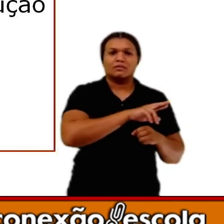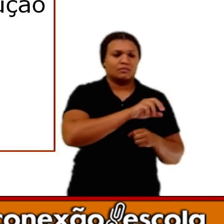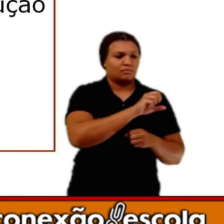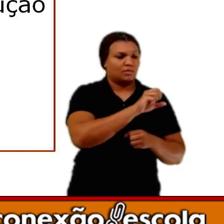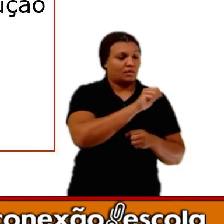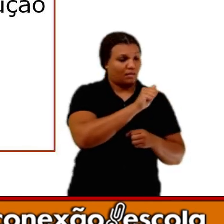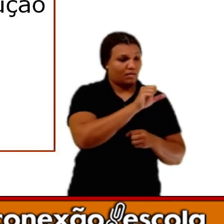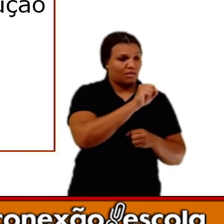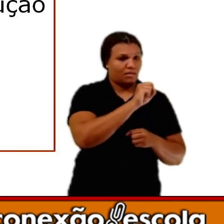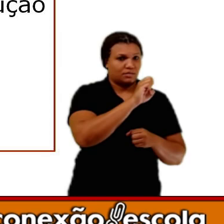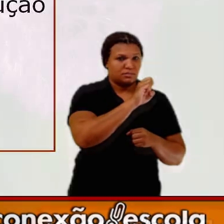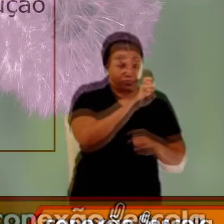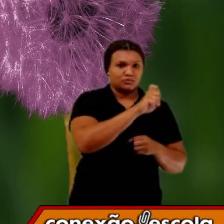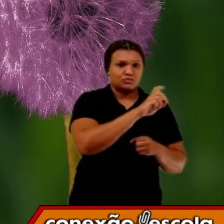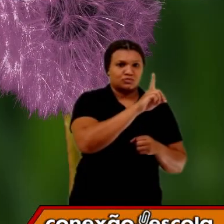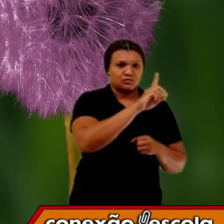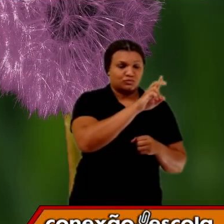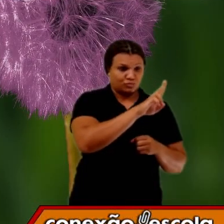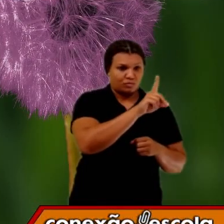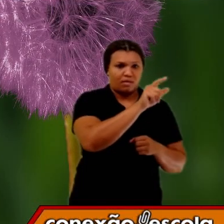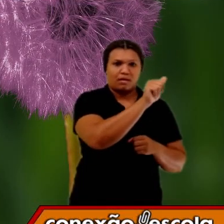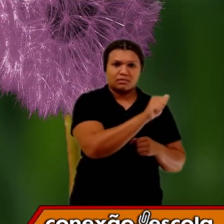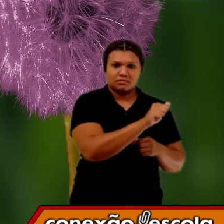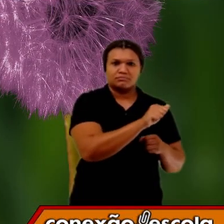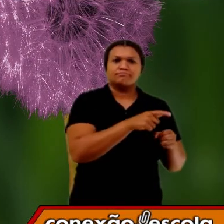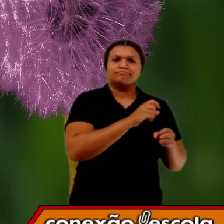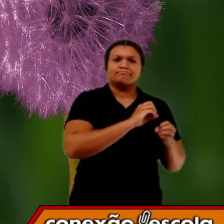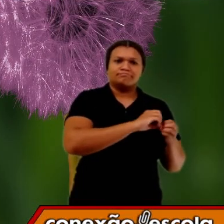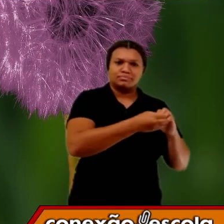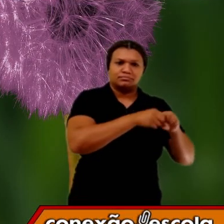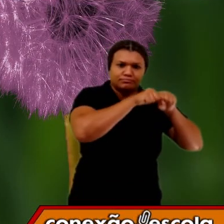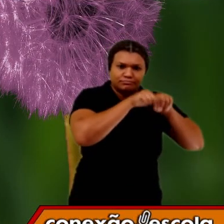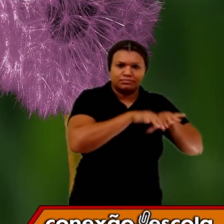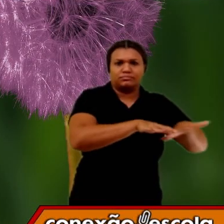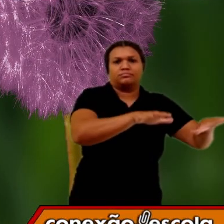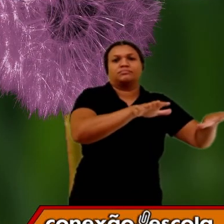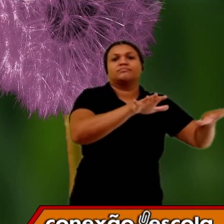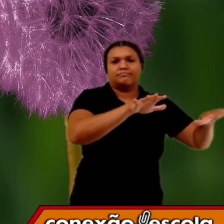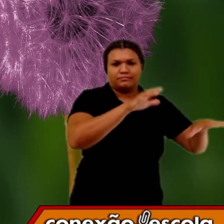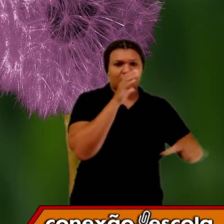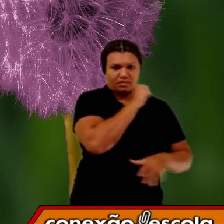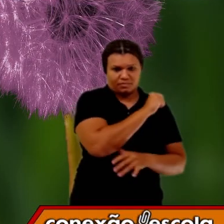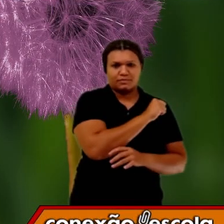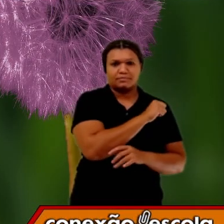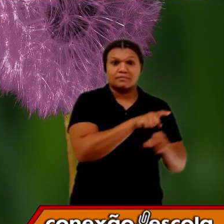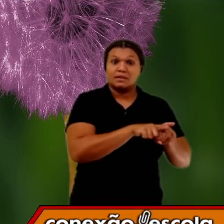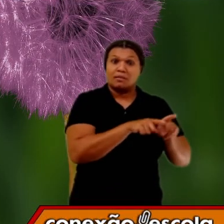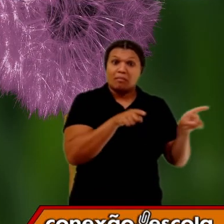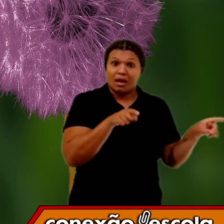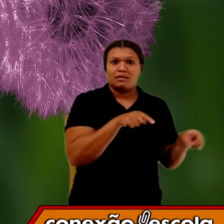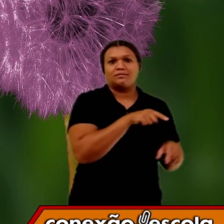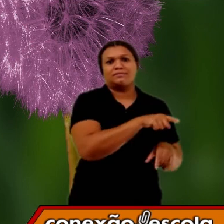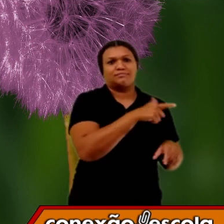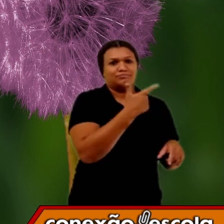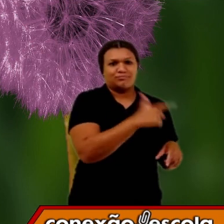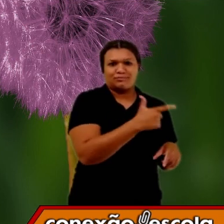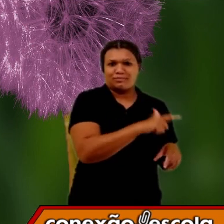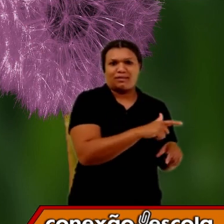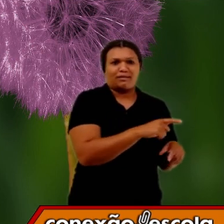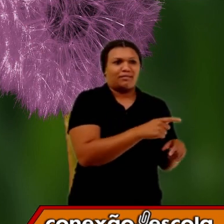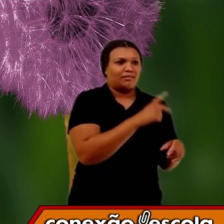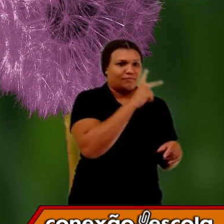assexuada, que permite uma quantidade maior de indivíduos, uma prole maior, mas ao mesmo tempo sem variabilidade